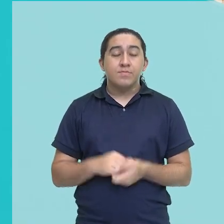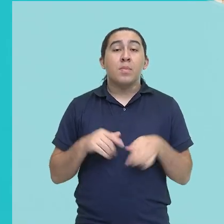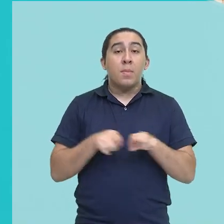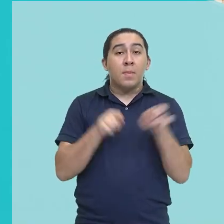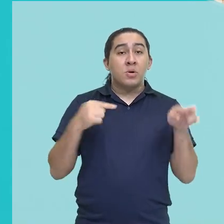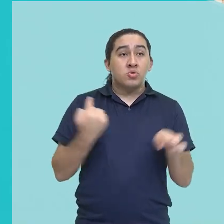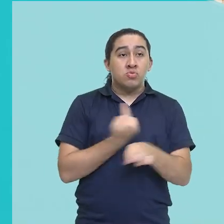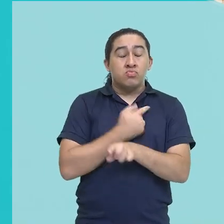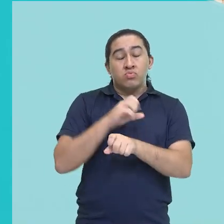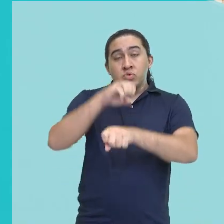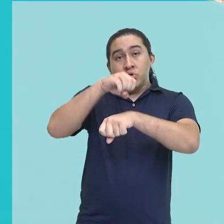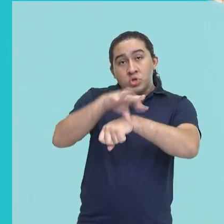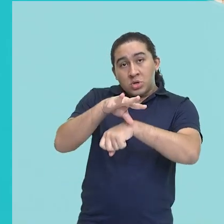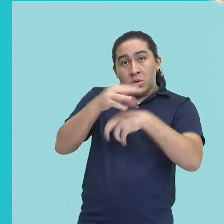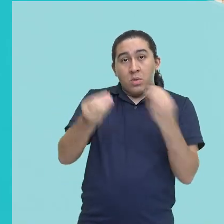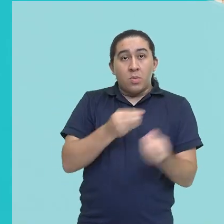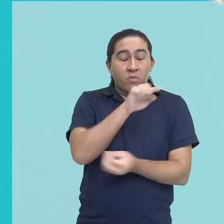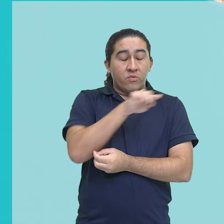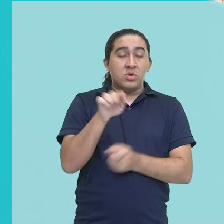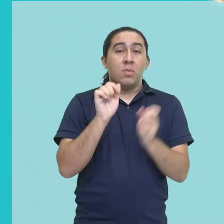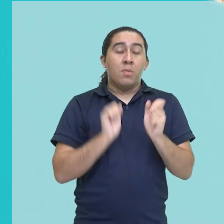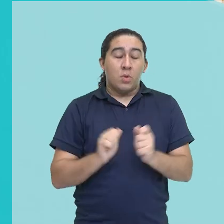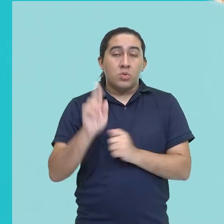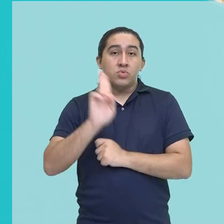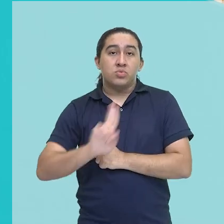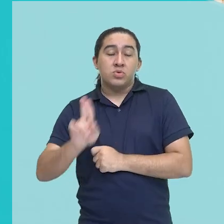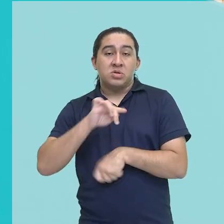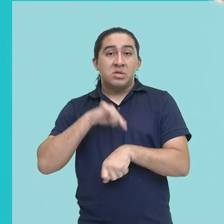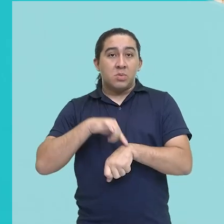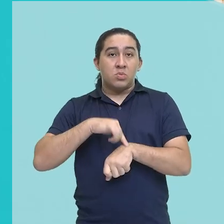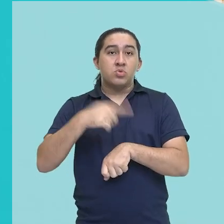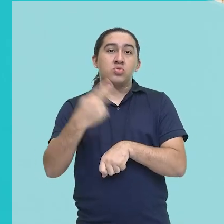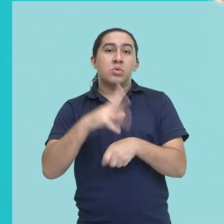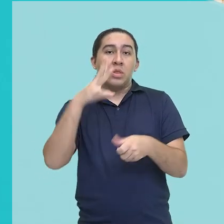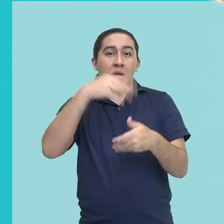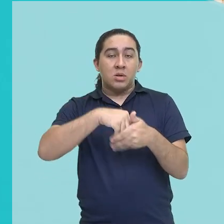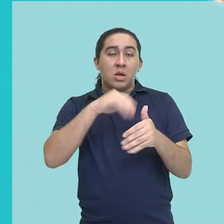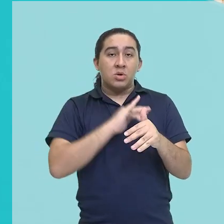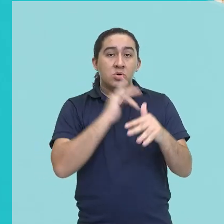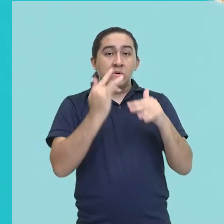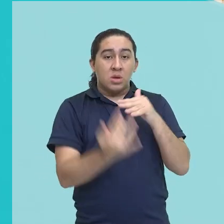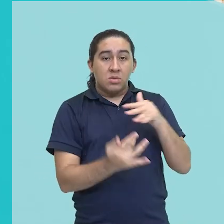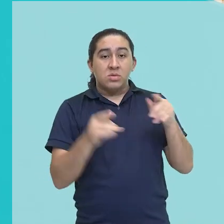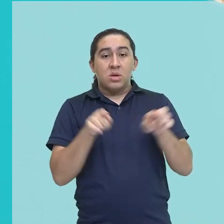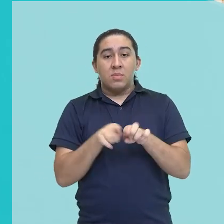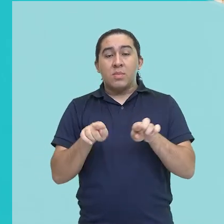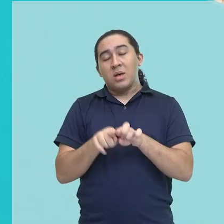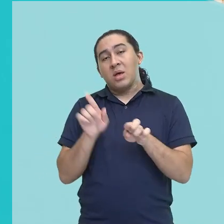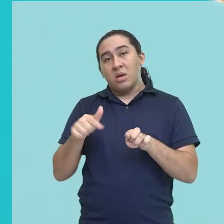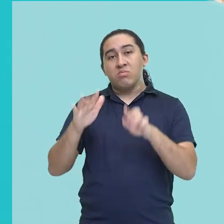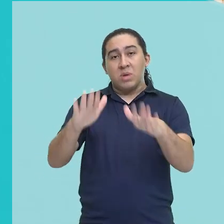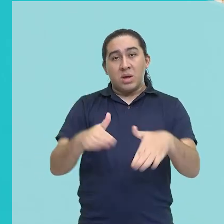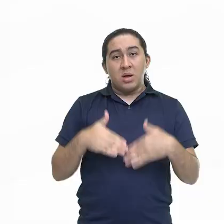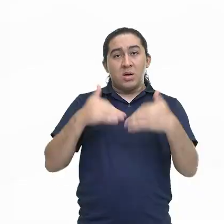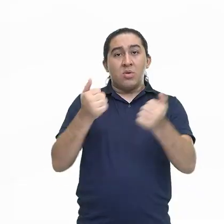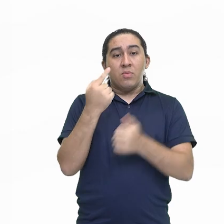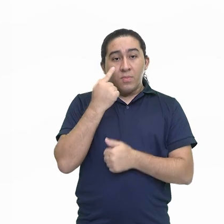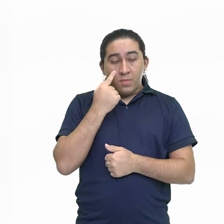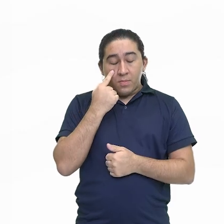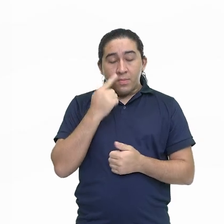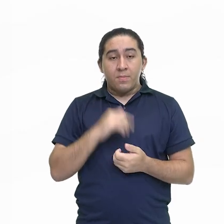dicas como você pode utilizar esse tempo nas redes sociais de uma melhor forma. Vamos